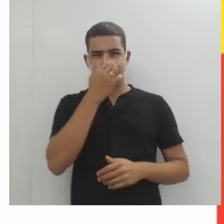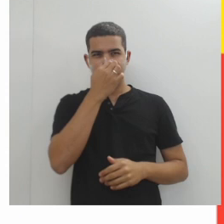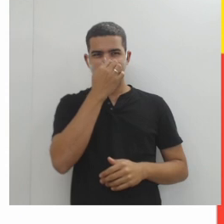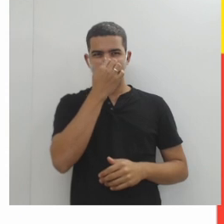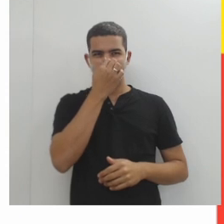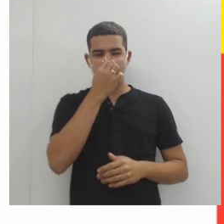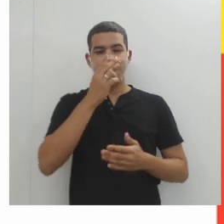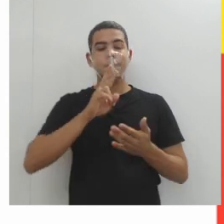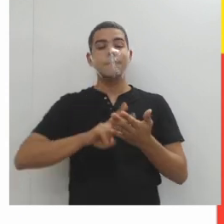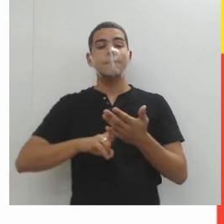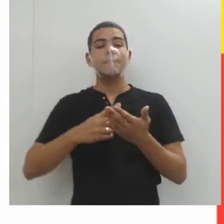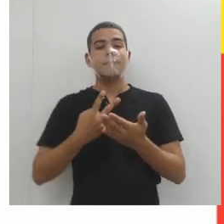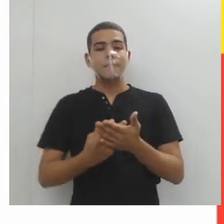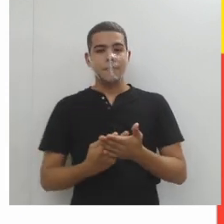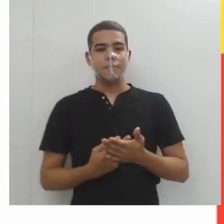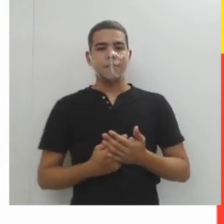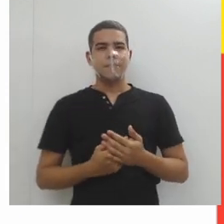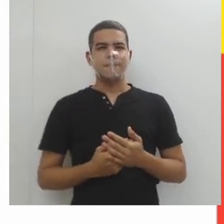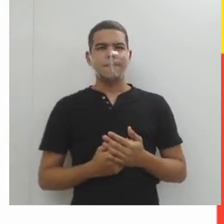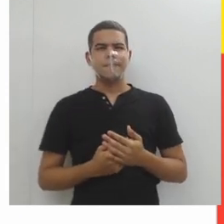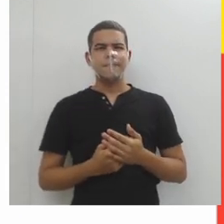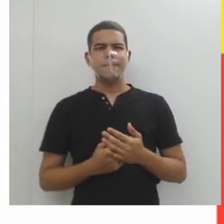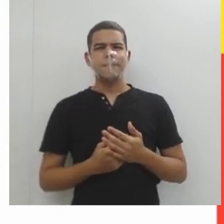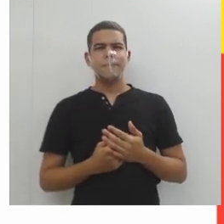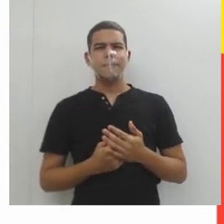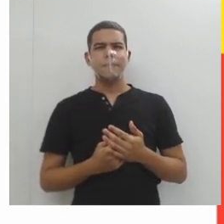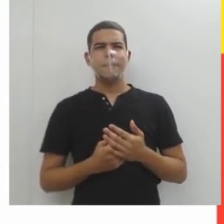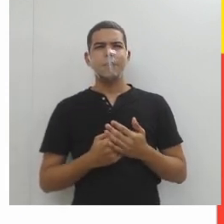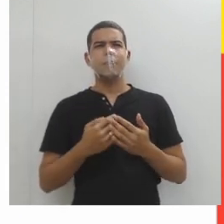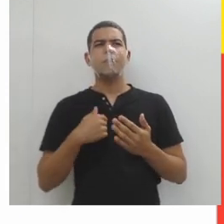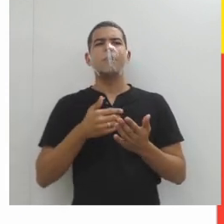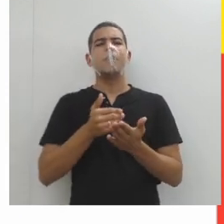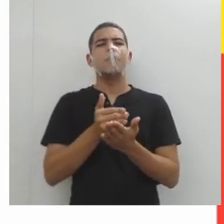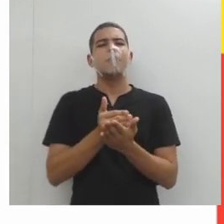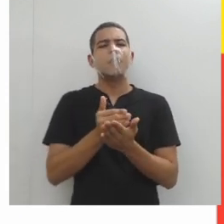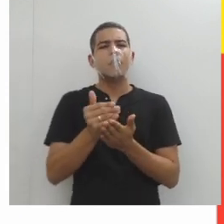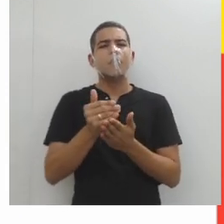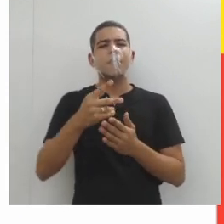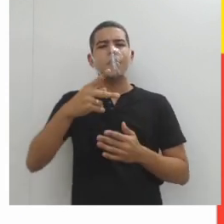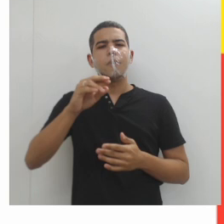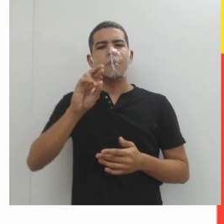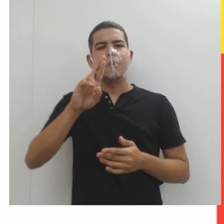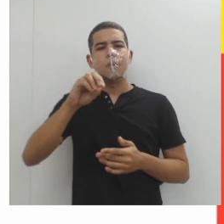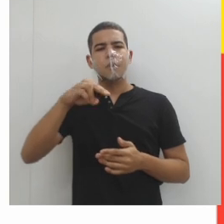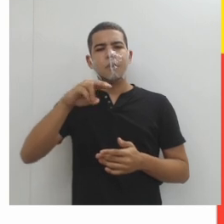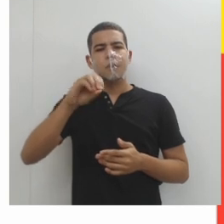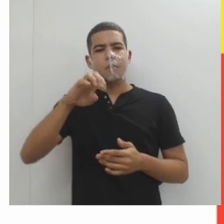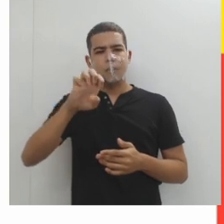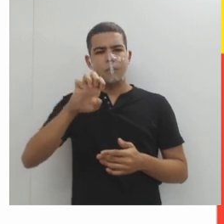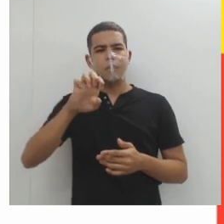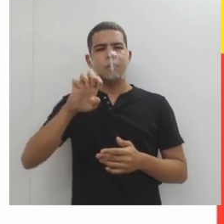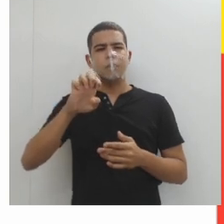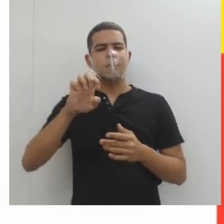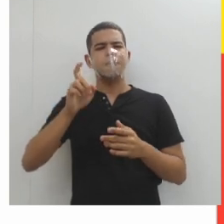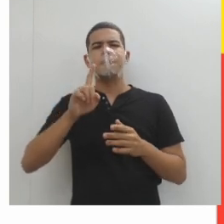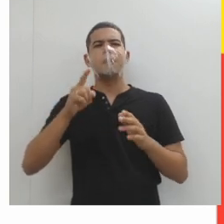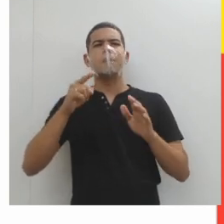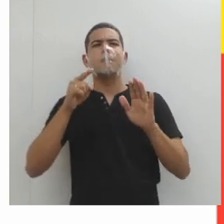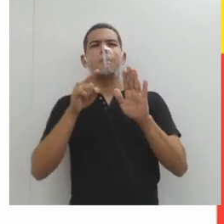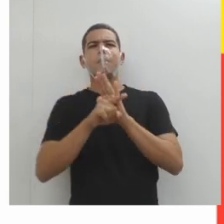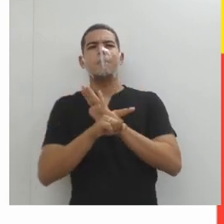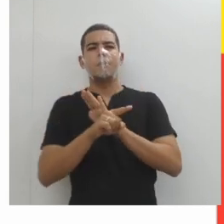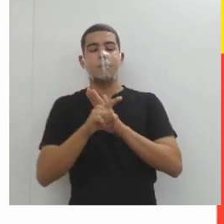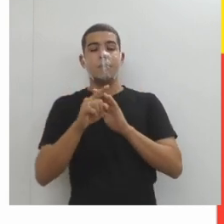to Rio? Observa a interrogação no final e observa que eu não comecei com o pronome, eu comecei com o verbo auxiliar por ser uma pergunta. Só que eu estou querendo transformar